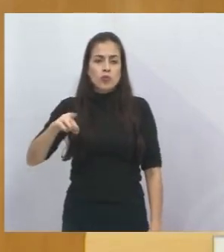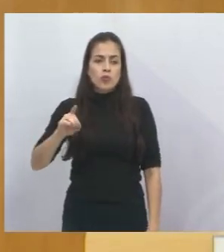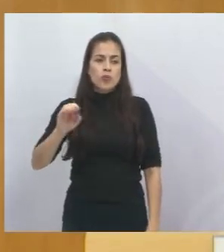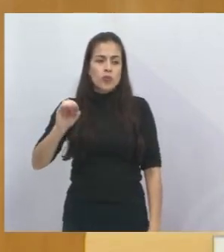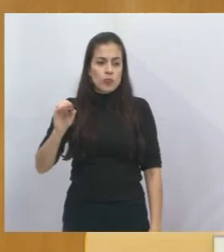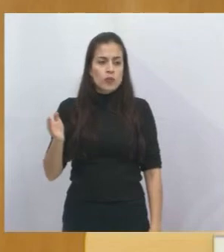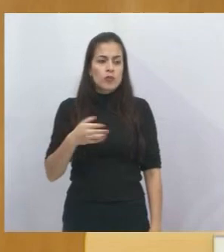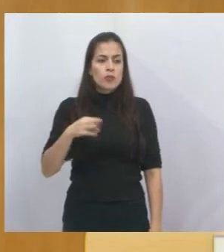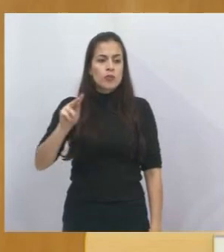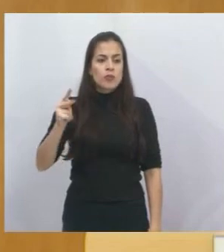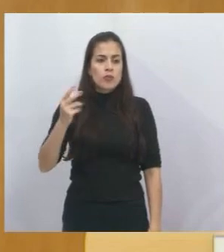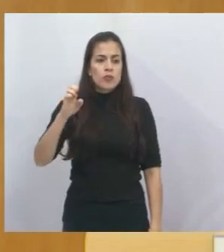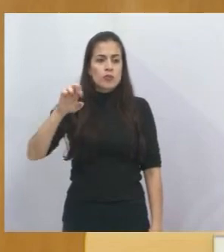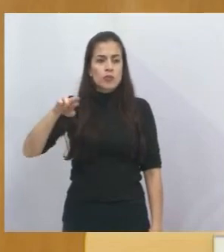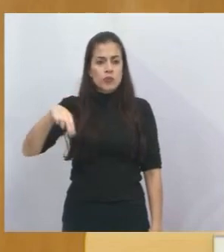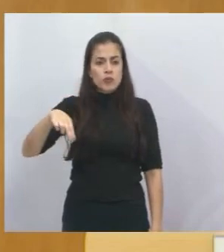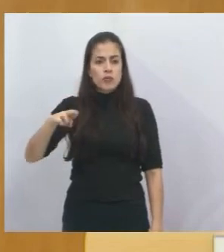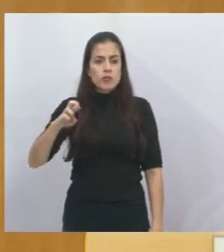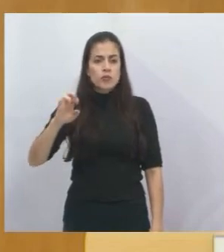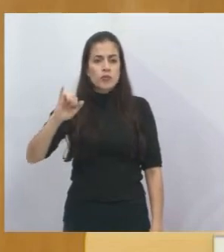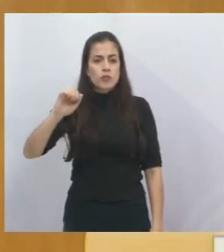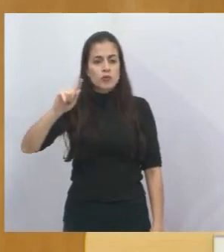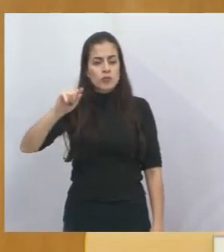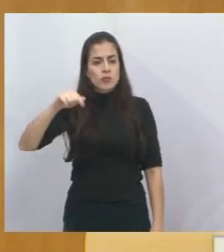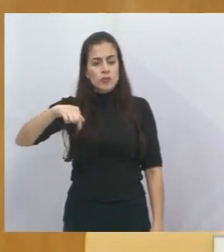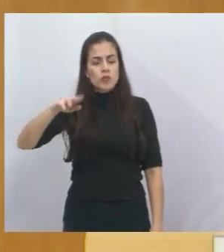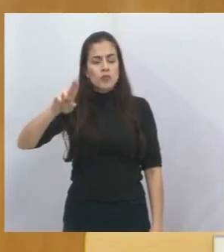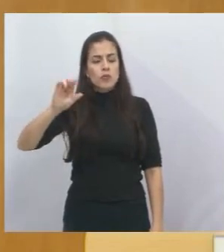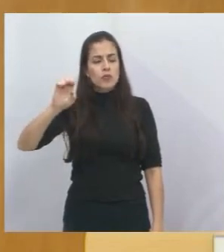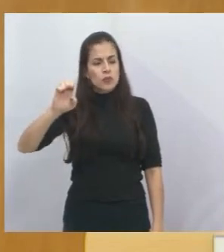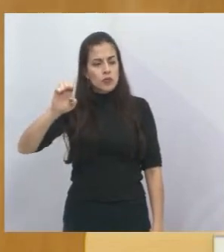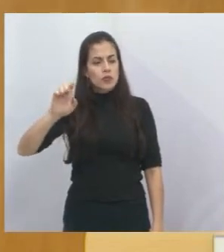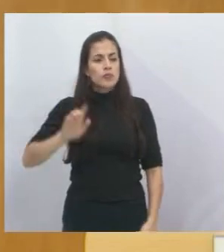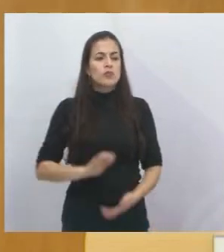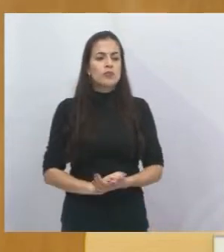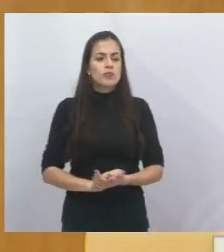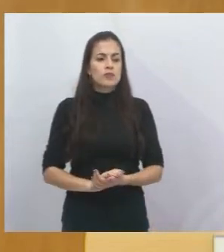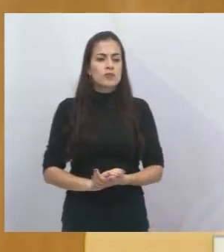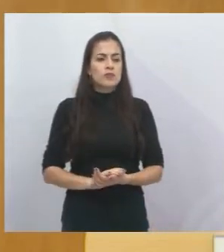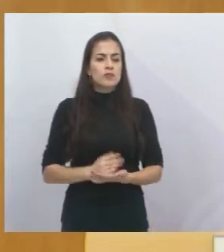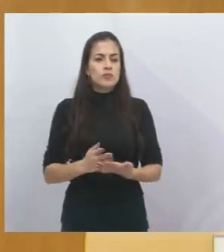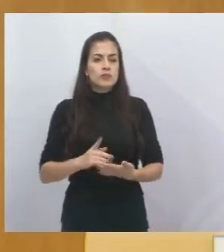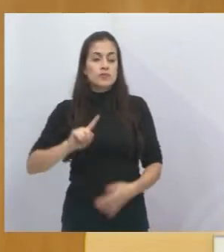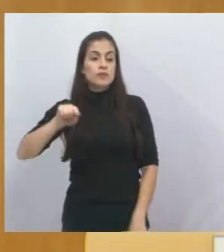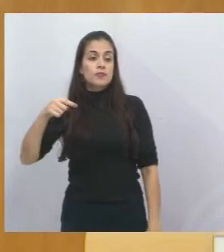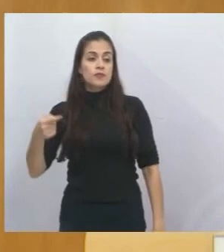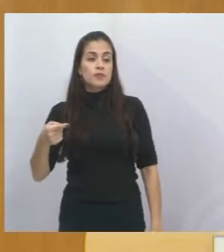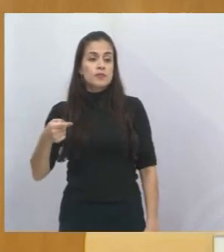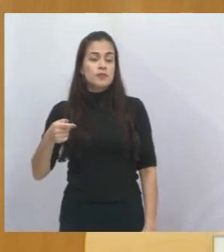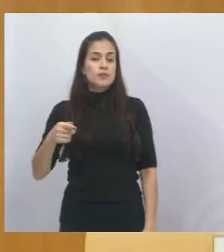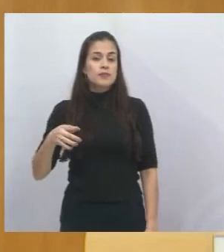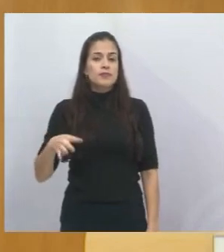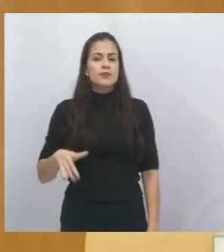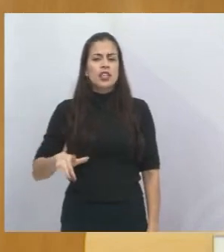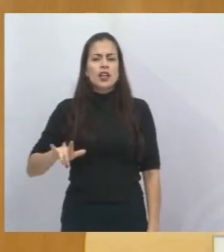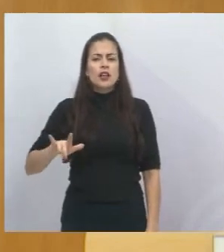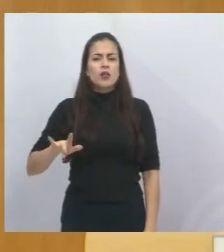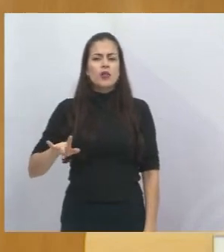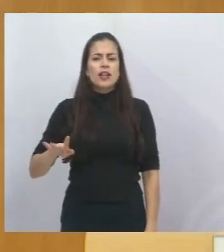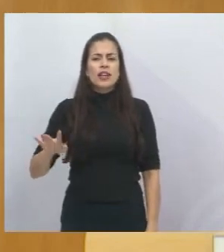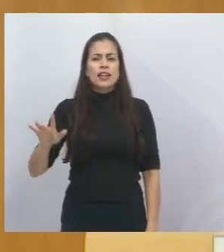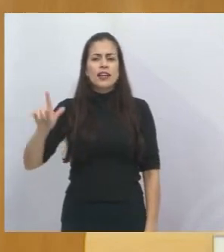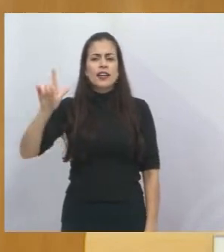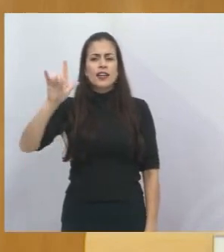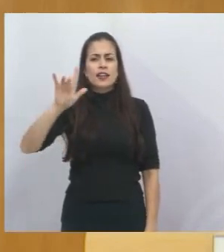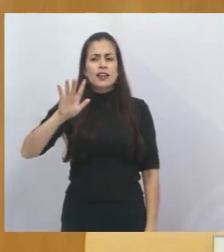Olha como começou as reformas. Depois do Fernando Henrique, Lula. Depois